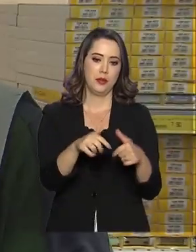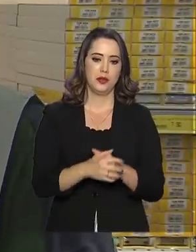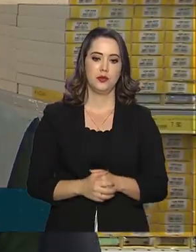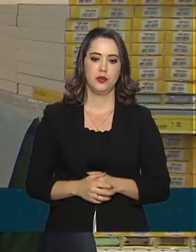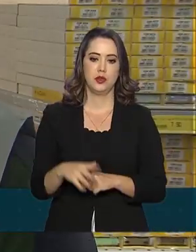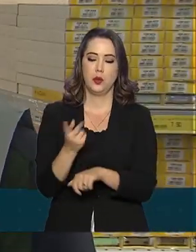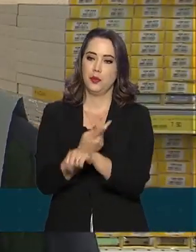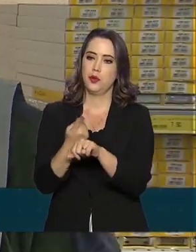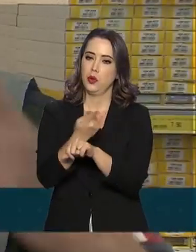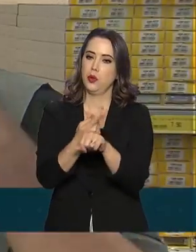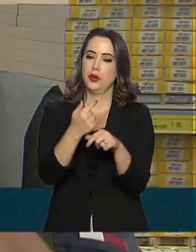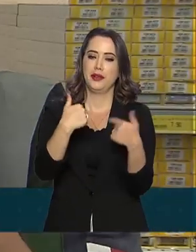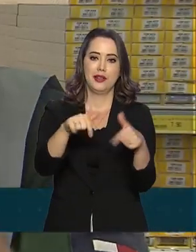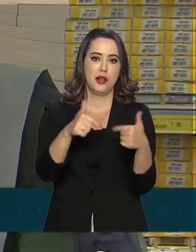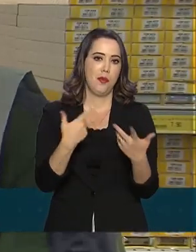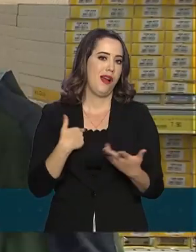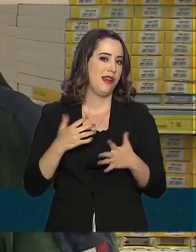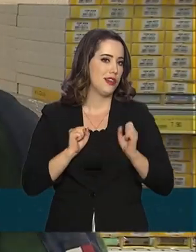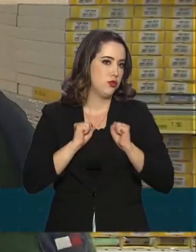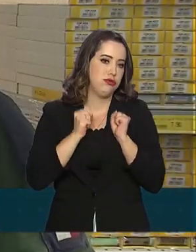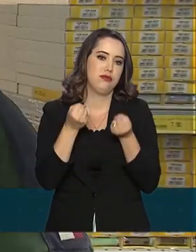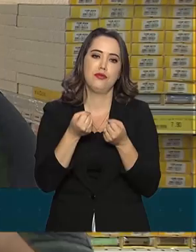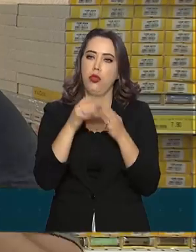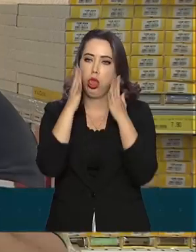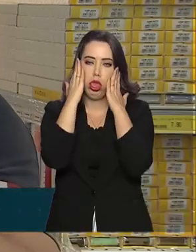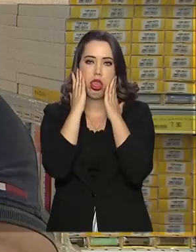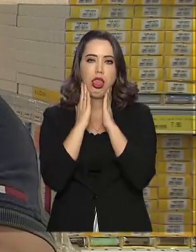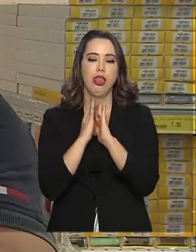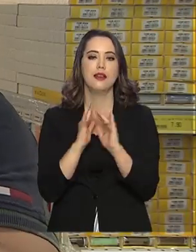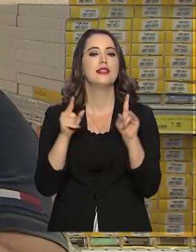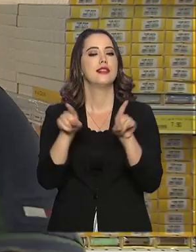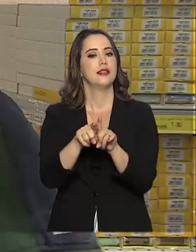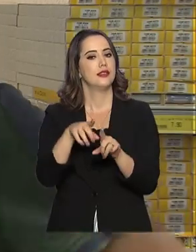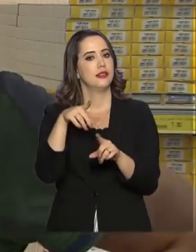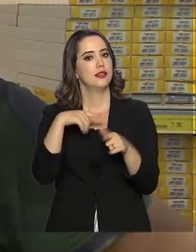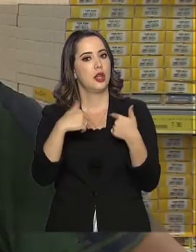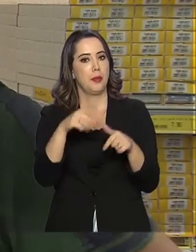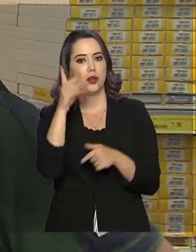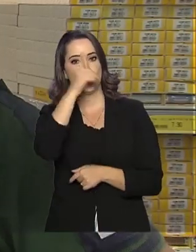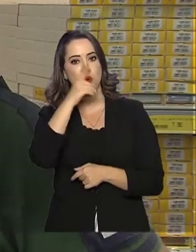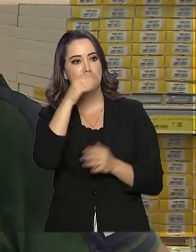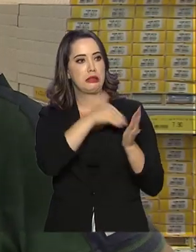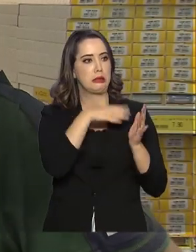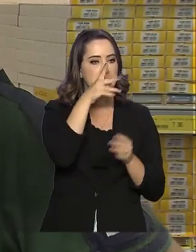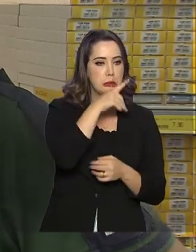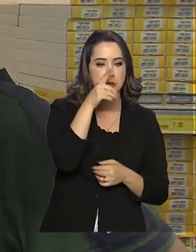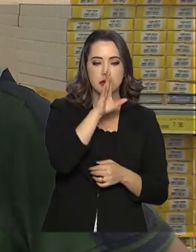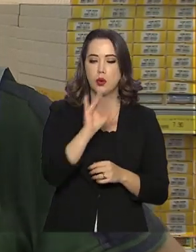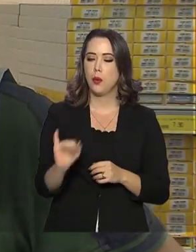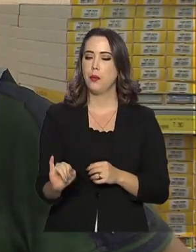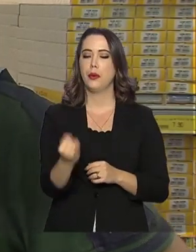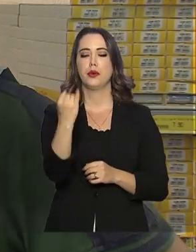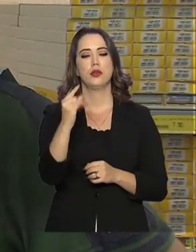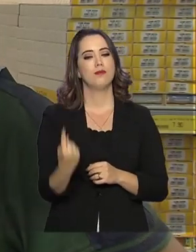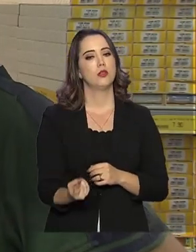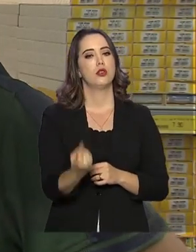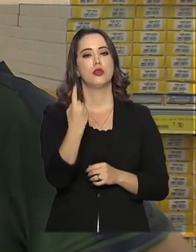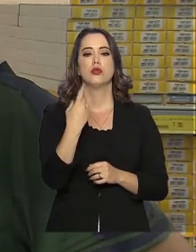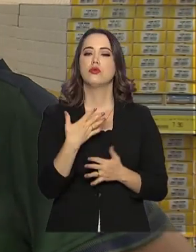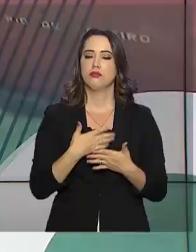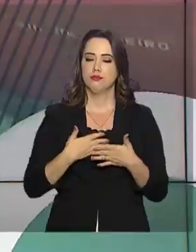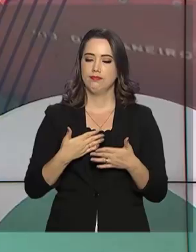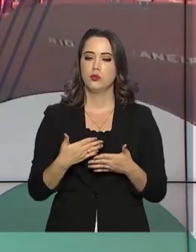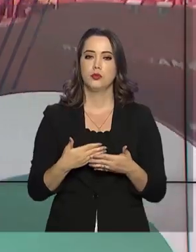Eu procurei ser efetivado do Dando o Melhor, do Dando o suando, trabalhando de domingo a domingo. E é uma oportunidade única, né? Eu estou procurando aproveitar da melhor forma